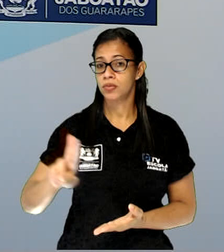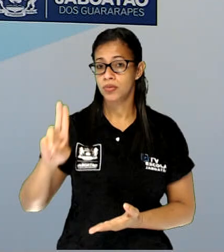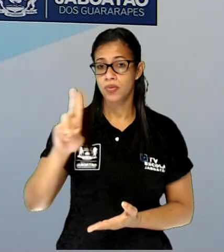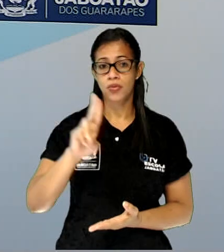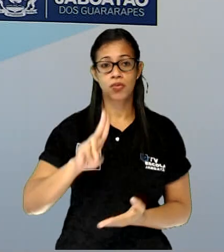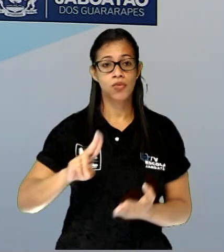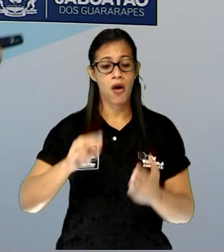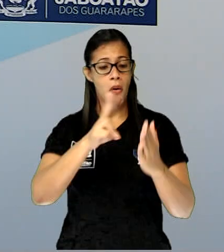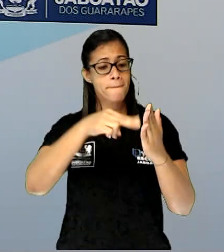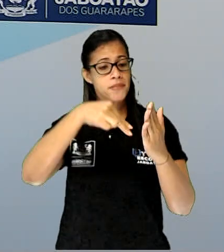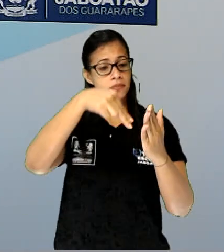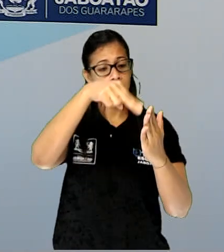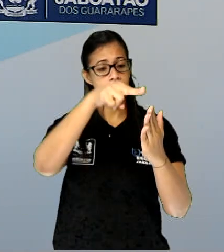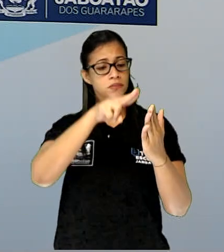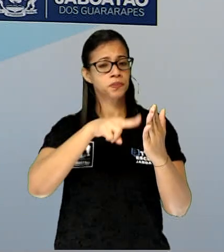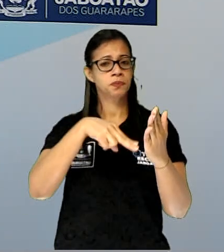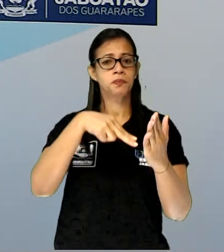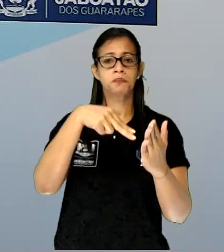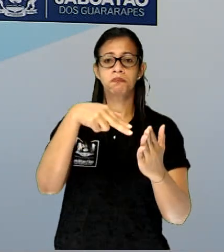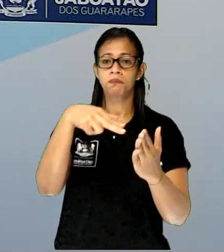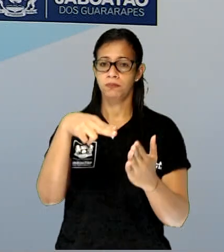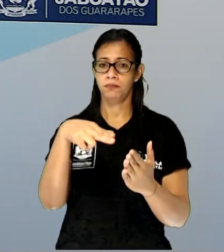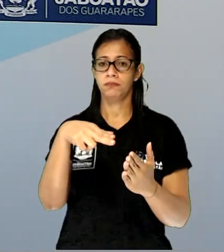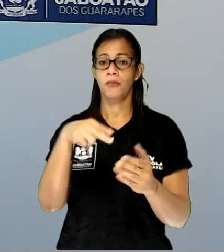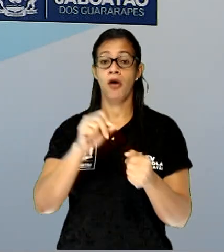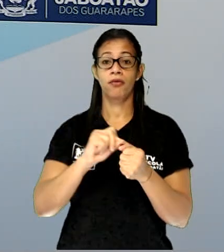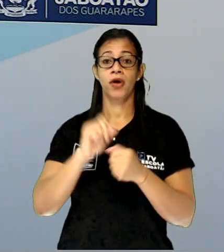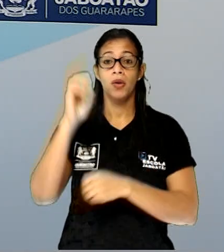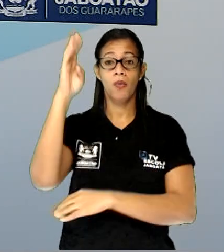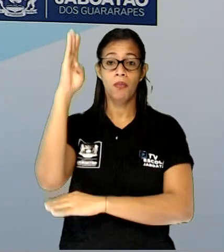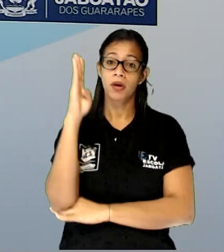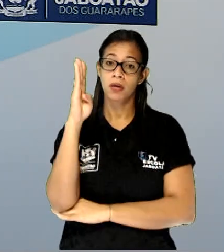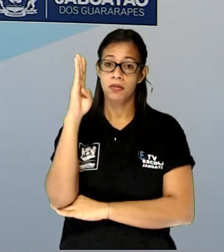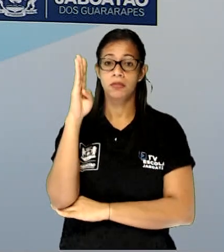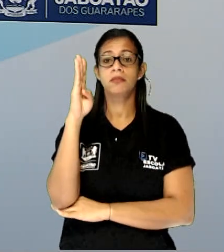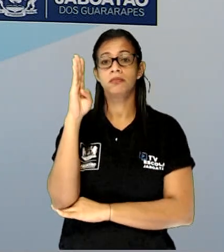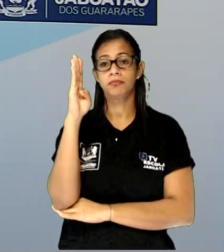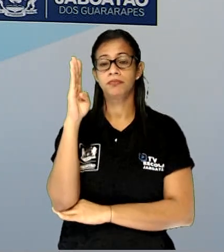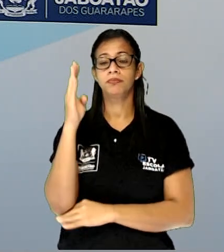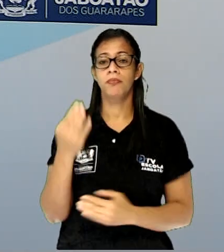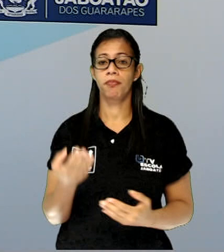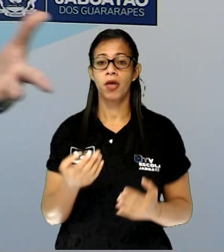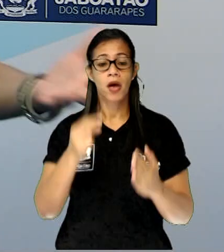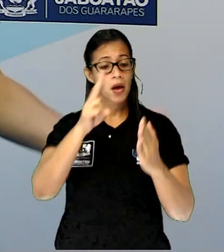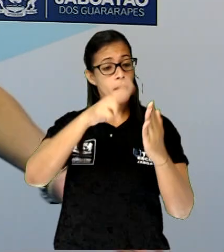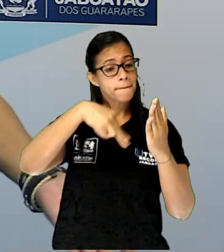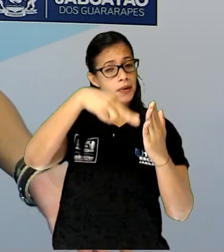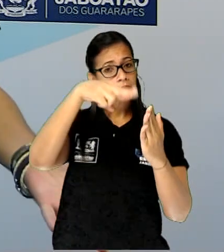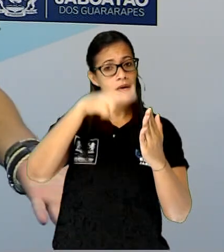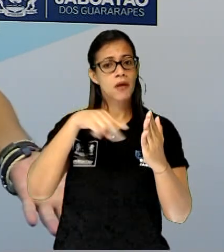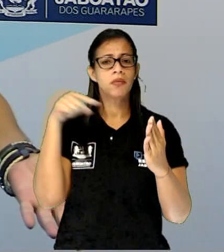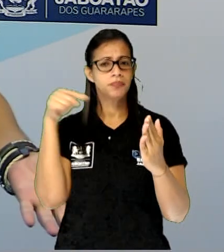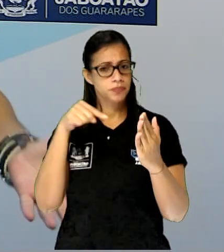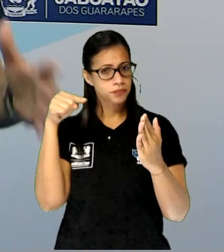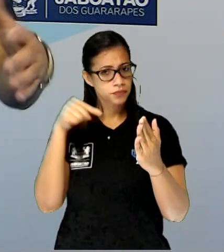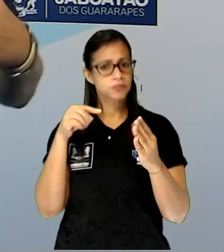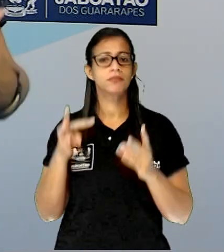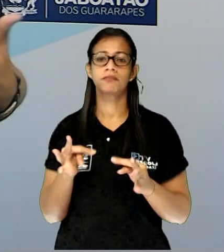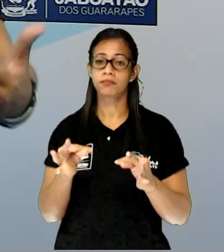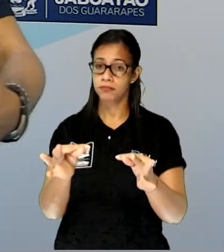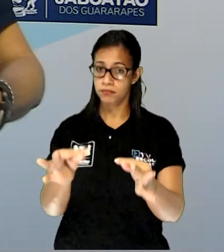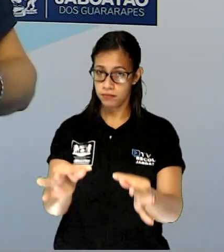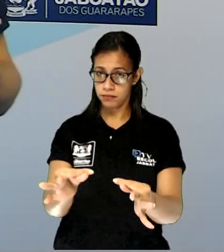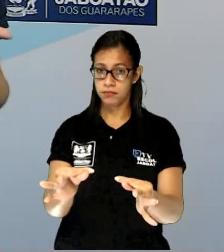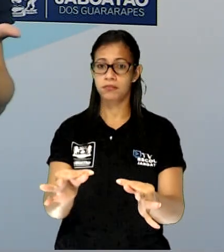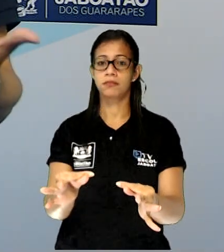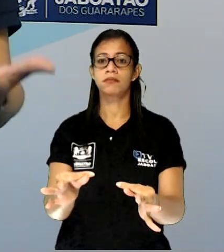com graveto, essas coisas, e pintavam as cavernas. Isso é uma tecnologia. É a